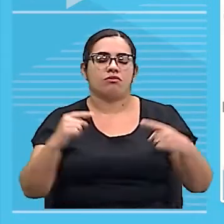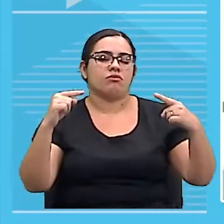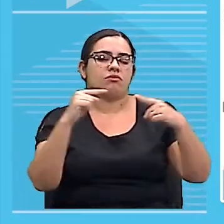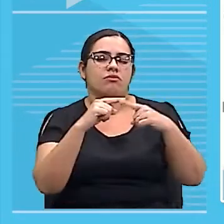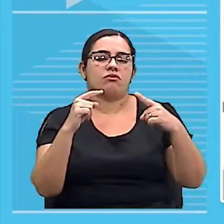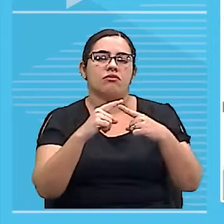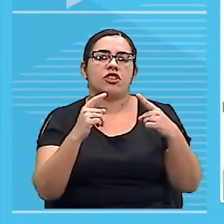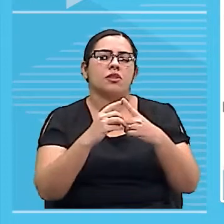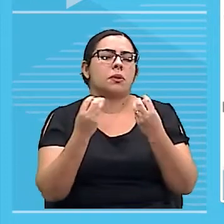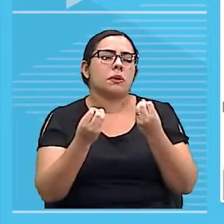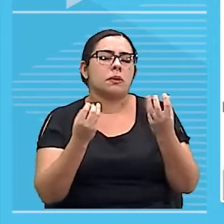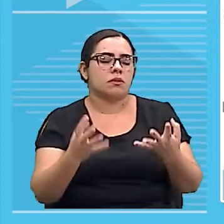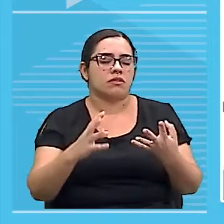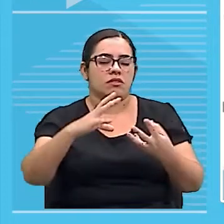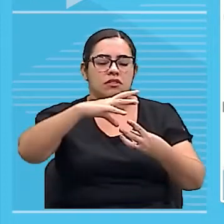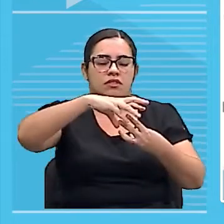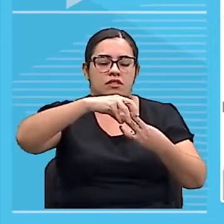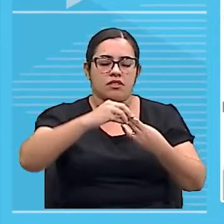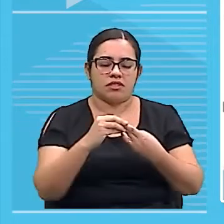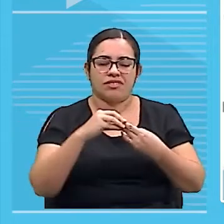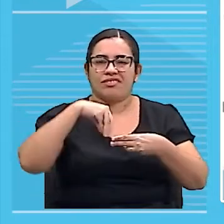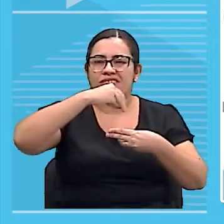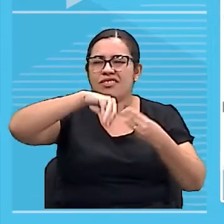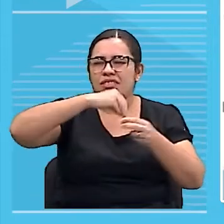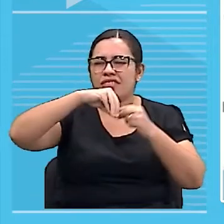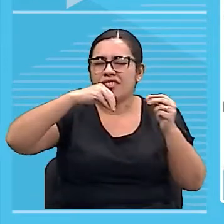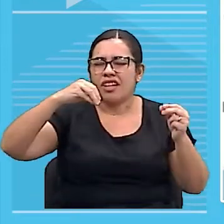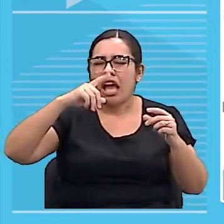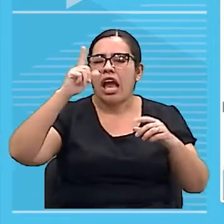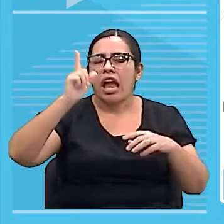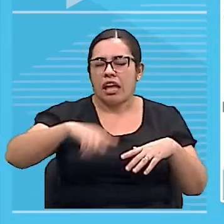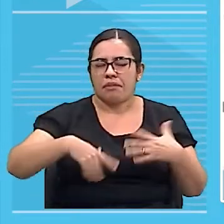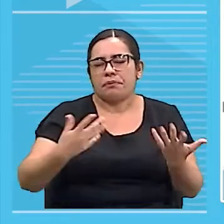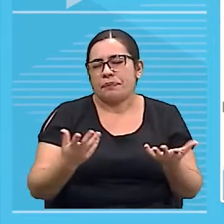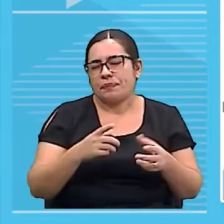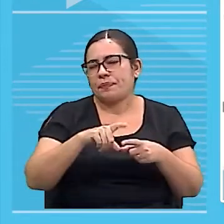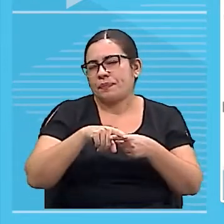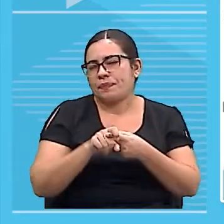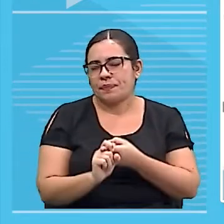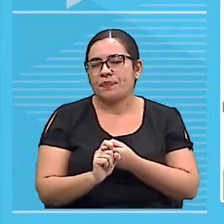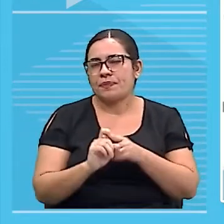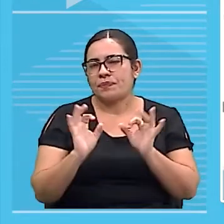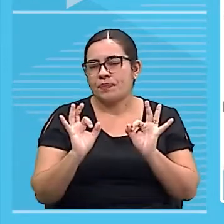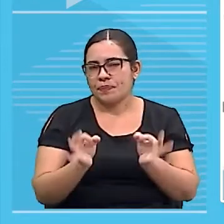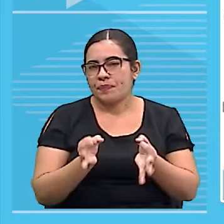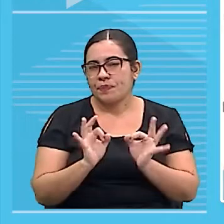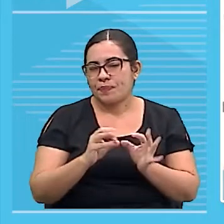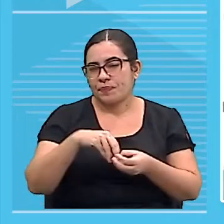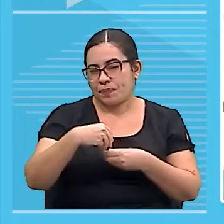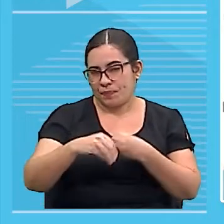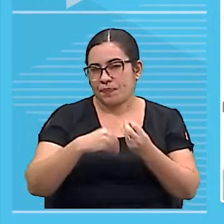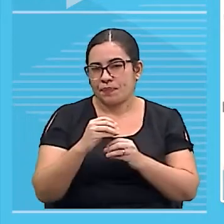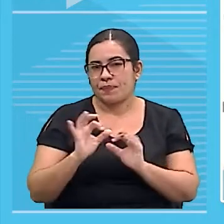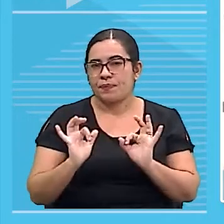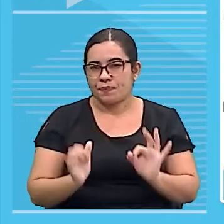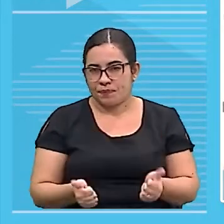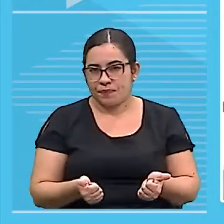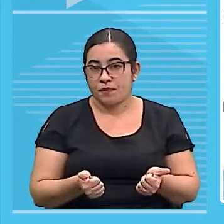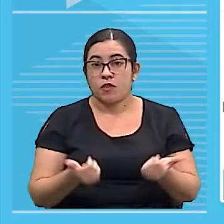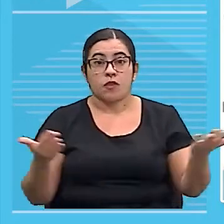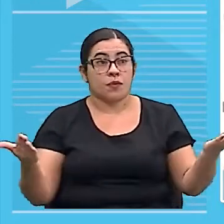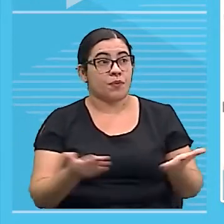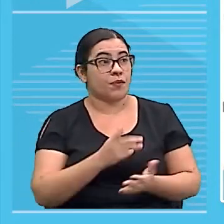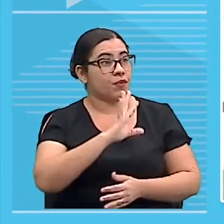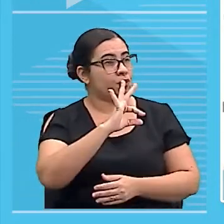associação mista de resistores beleza e aí todos esses temas todos esses tópicos